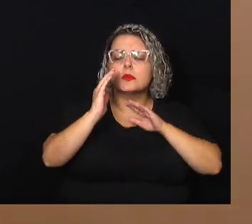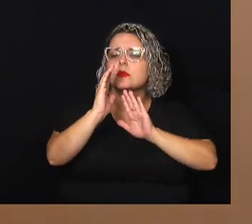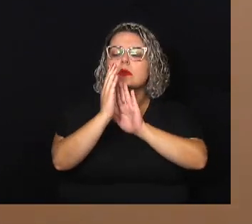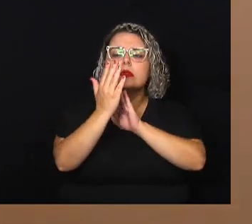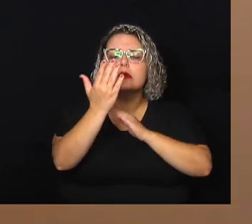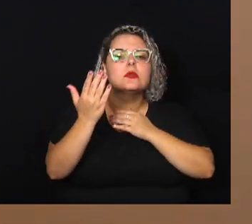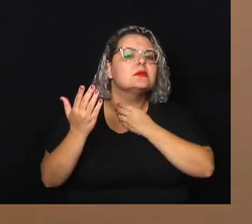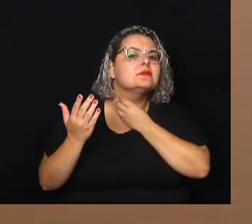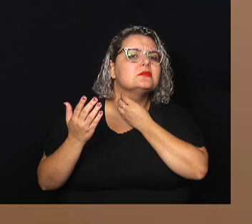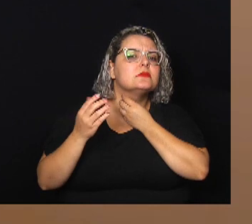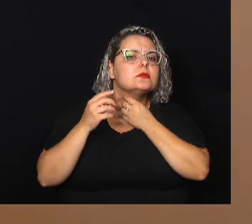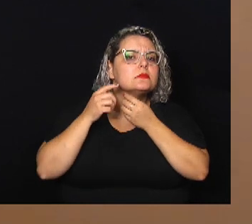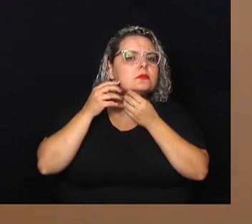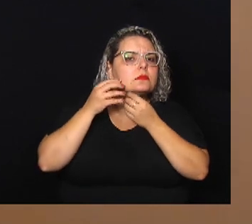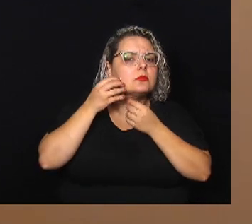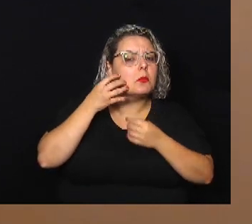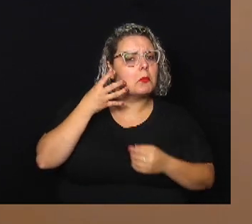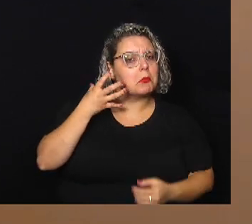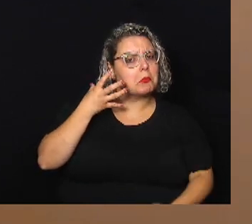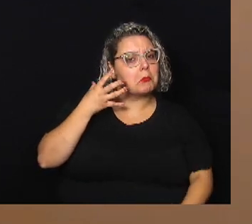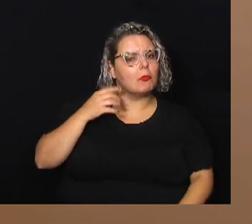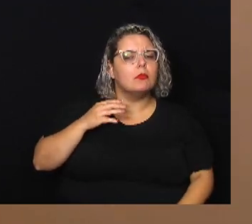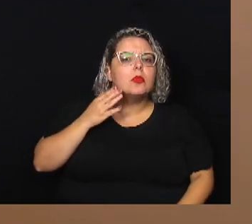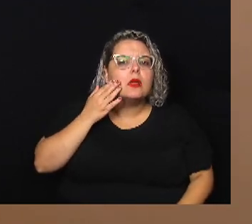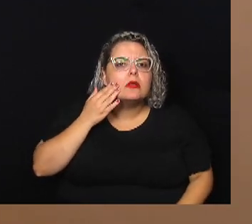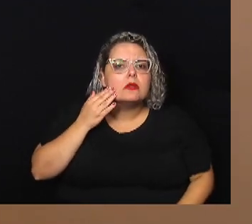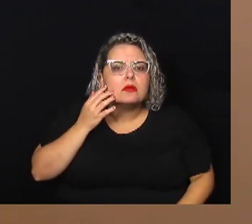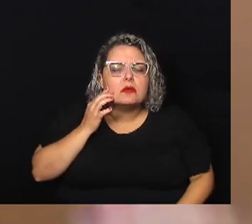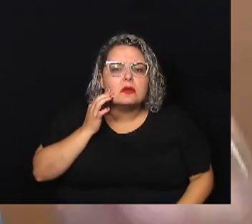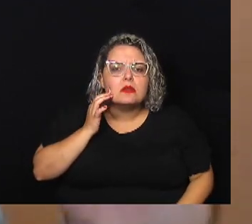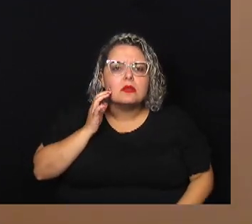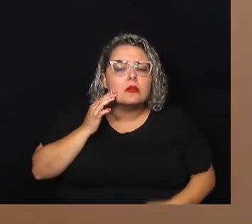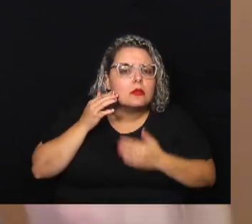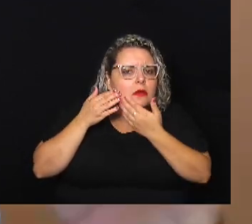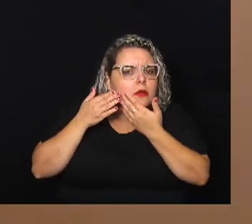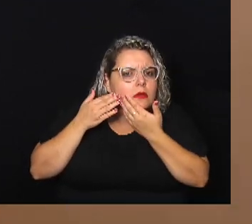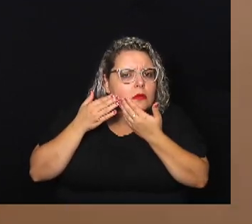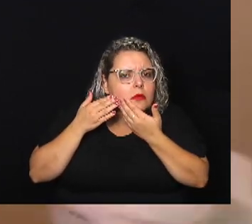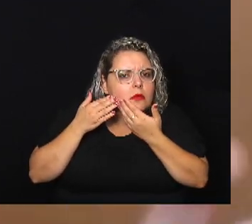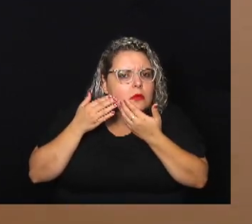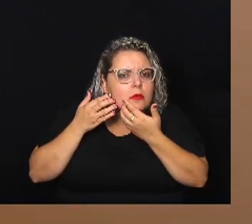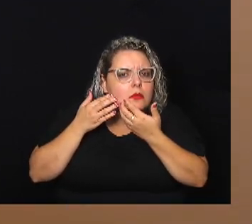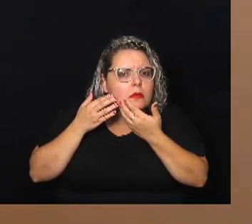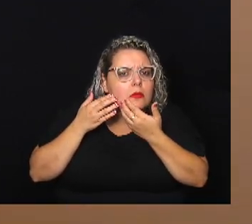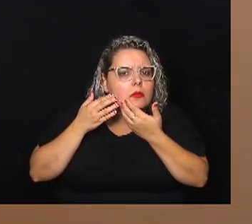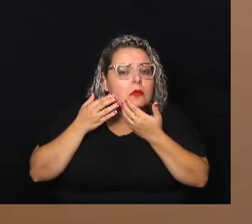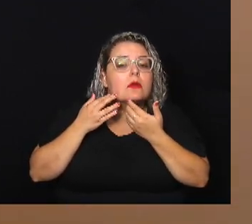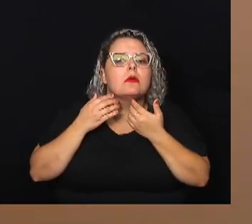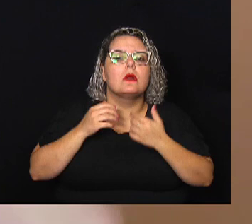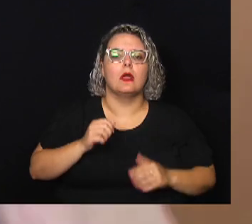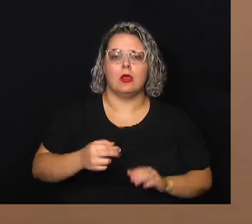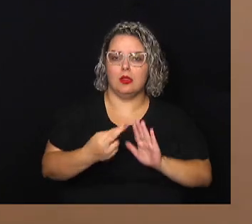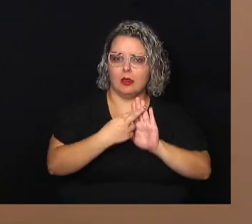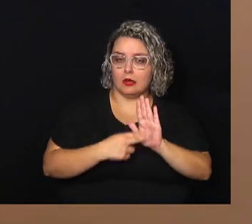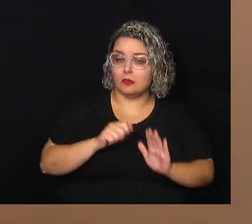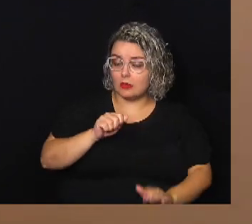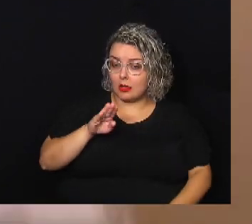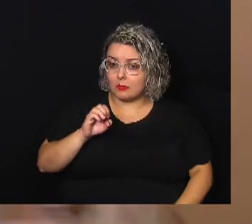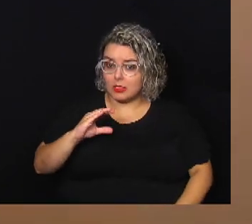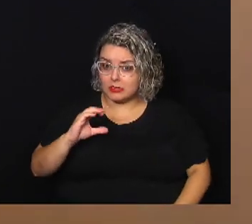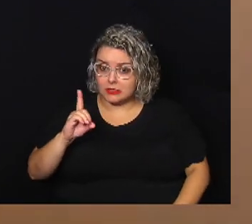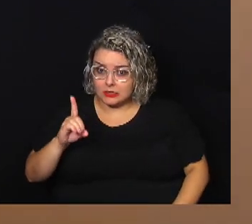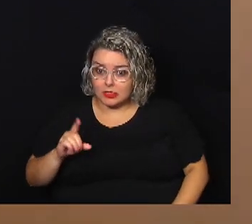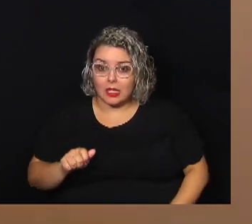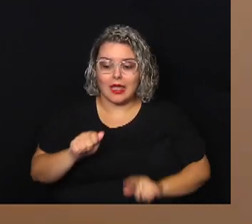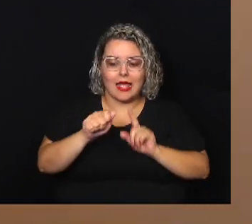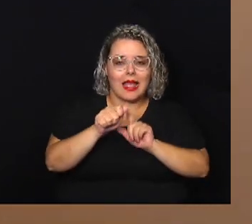que mudou de aspecto, ou que você não tinha visto, começou a perceber, você usa a regra do ABCDE. O A, ele chama